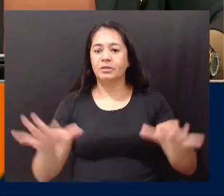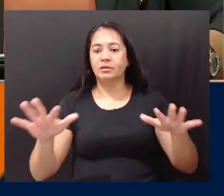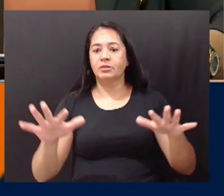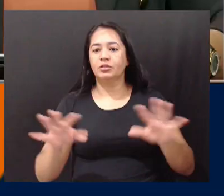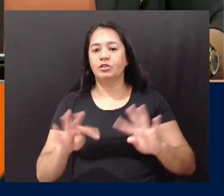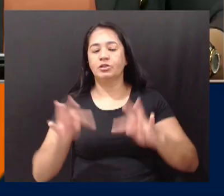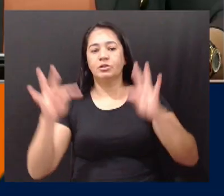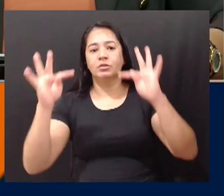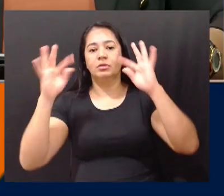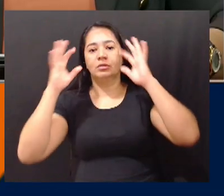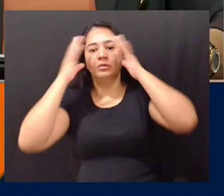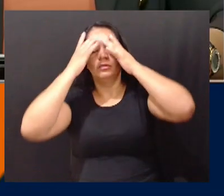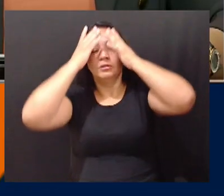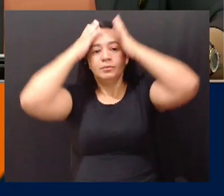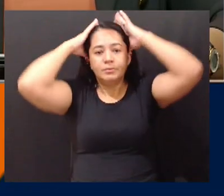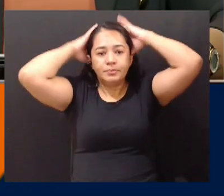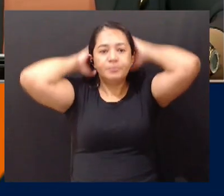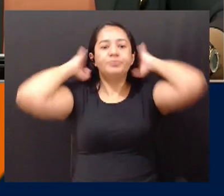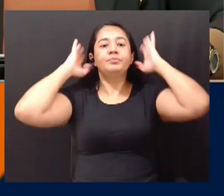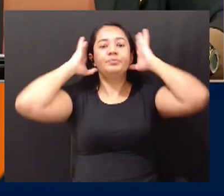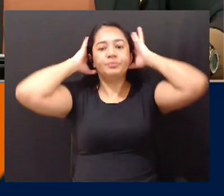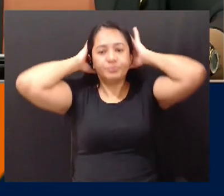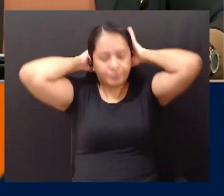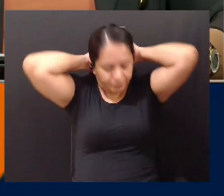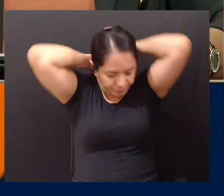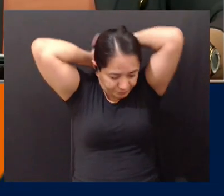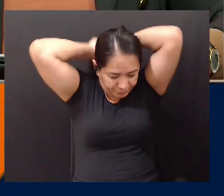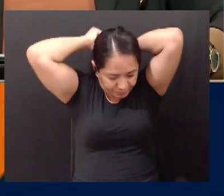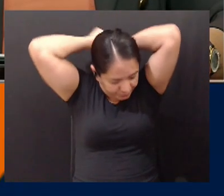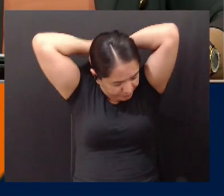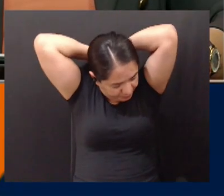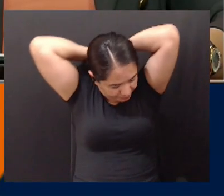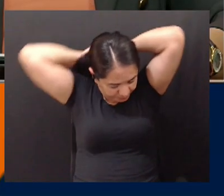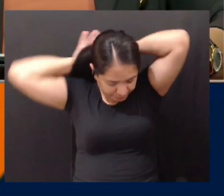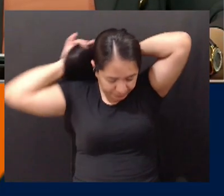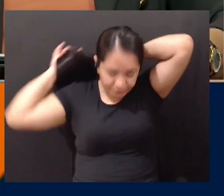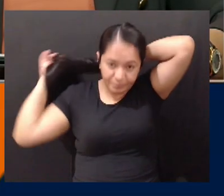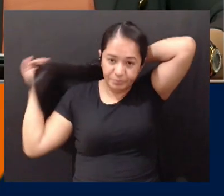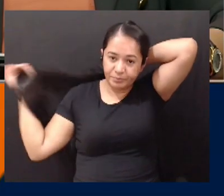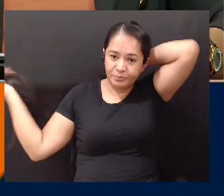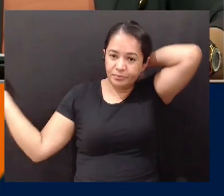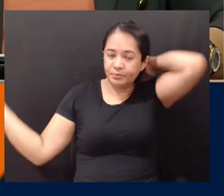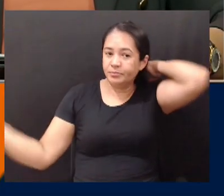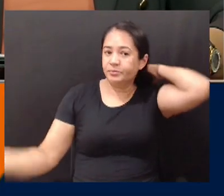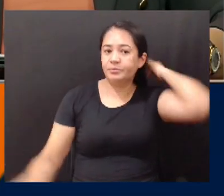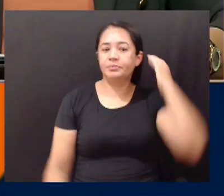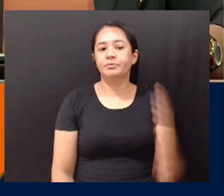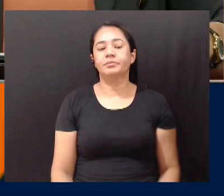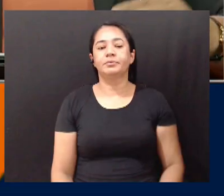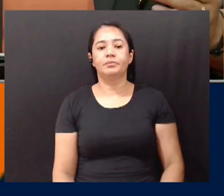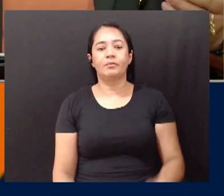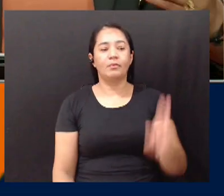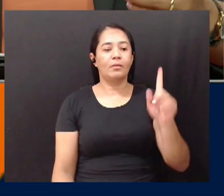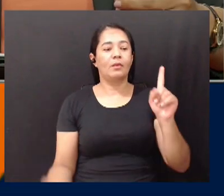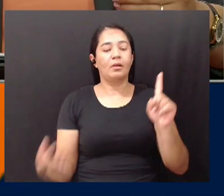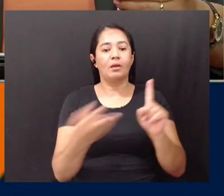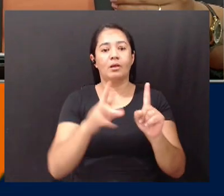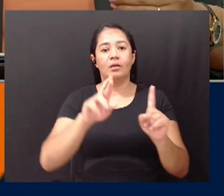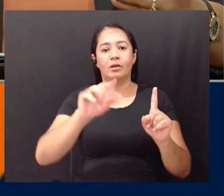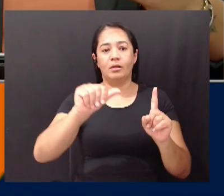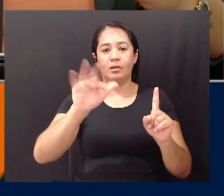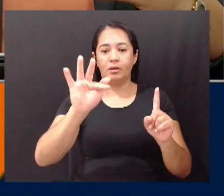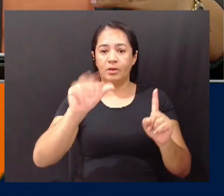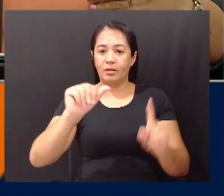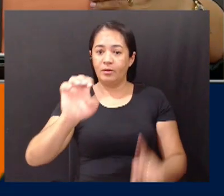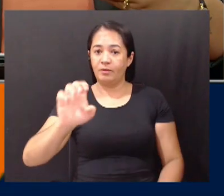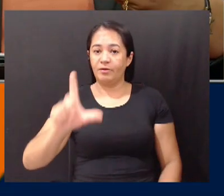lá, mais uma pergunta, deixa eu ver quem é que está conosco, pode colocar na tela a produção, Rafael Nogueira, de Barão Geraldo. Existe um perfil de